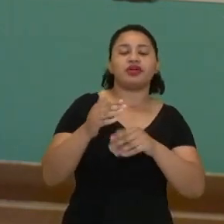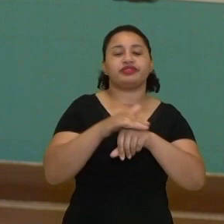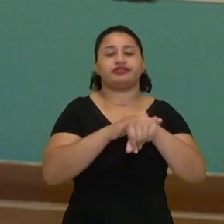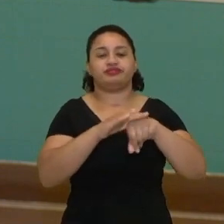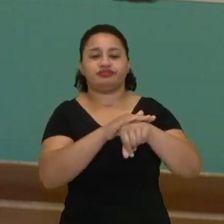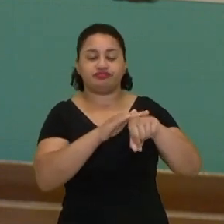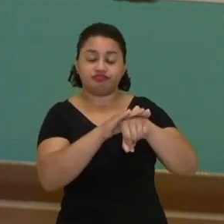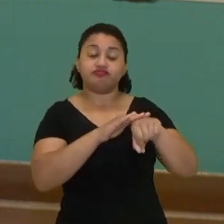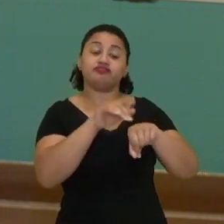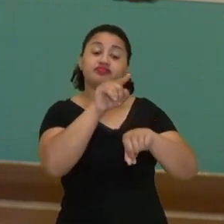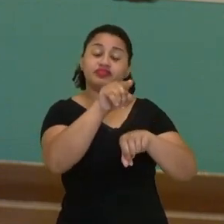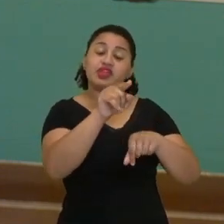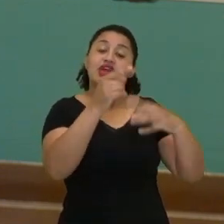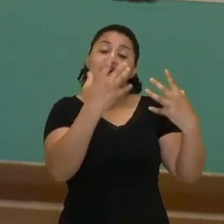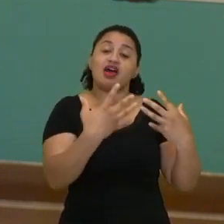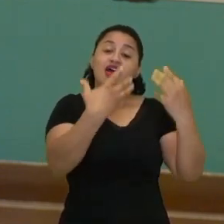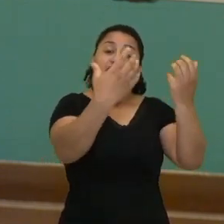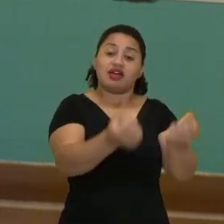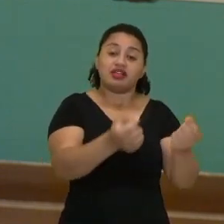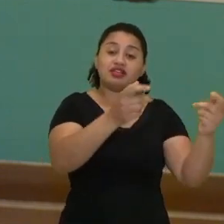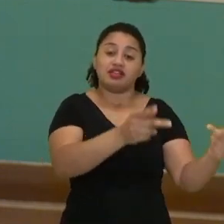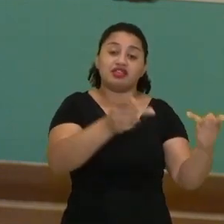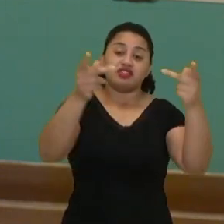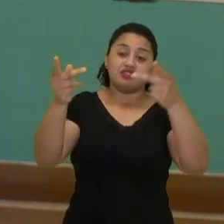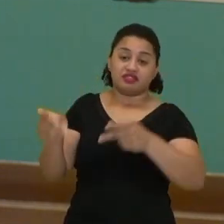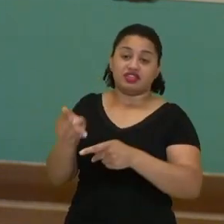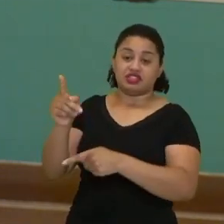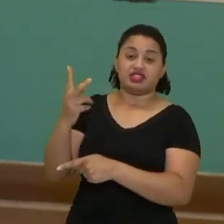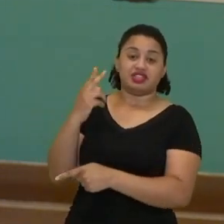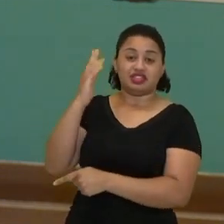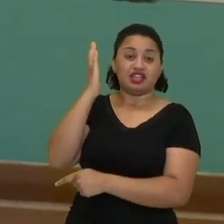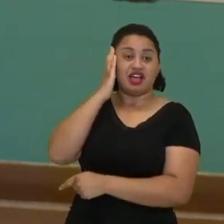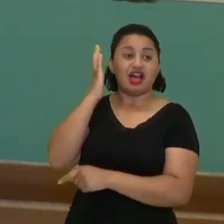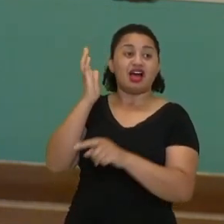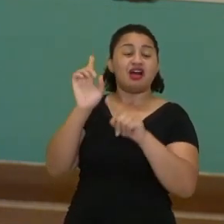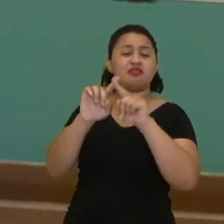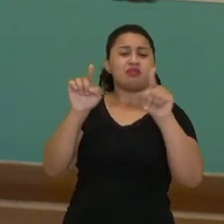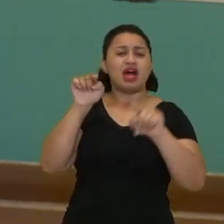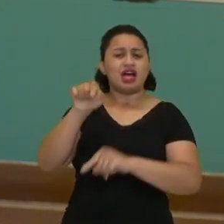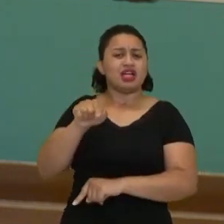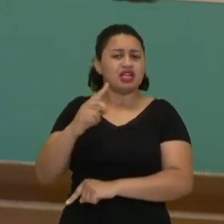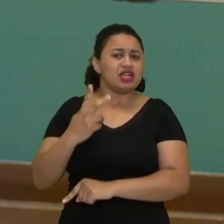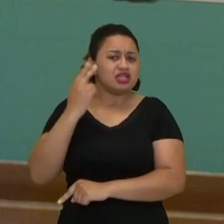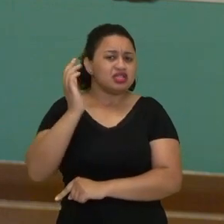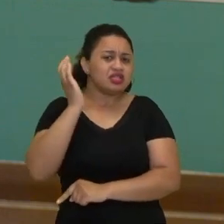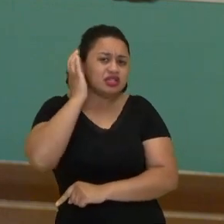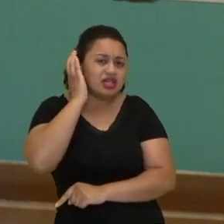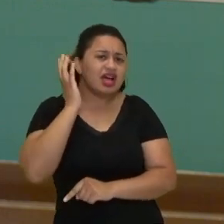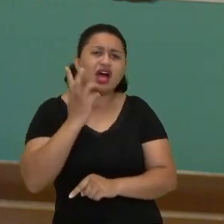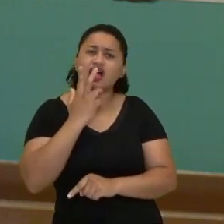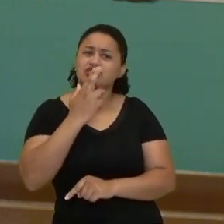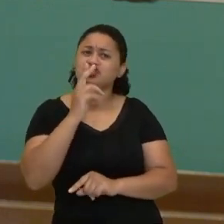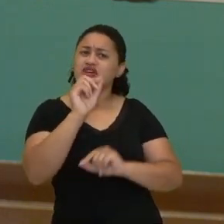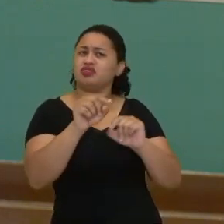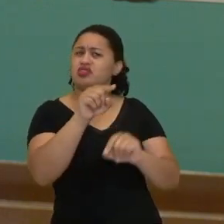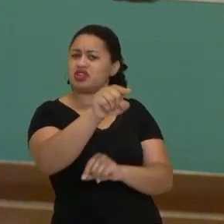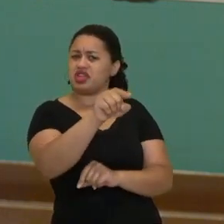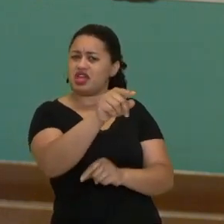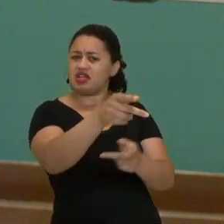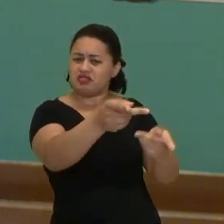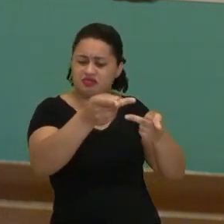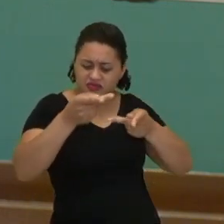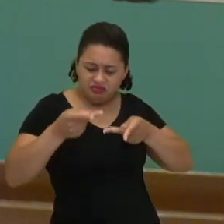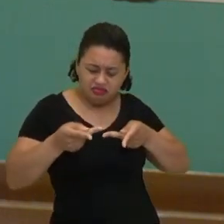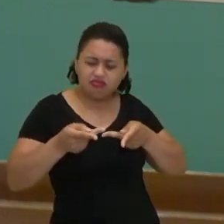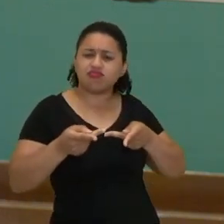Paul Gauguin aceita visitar Vincent, né? Só que na cabeça do Vincent, o Vincent achava que o Paul Gauguin estava indo para